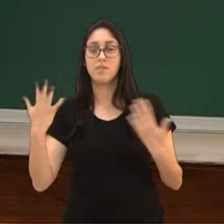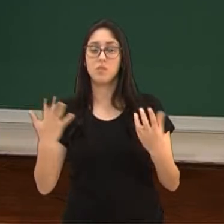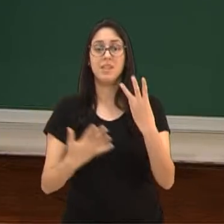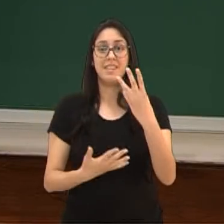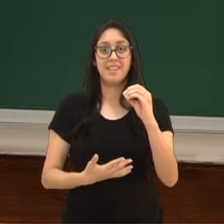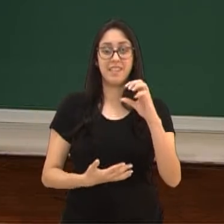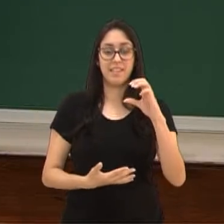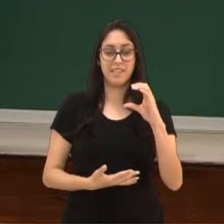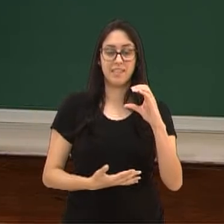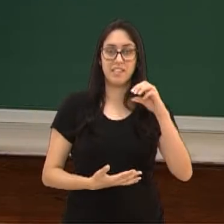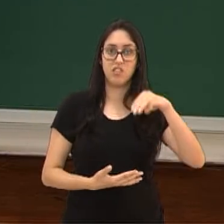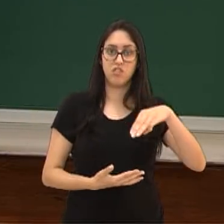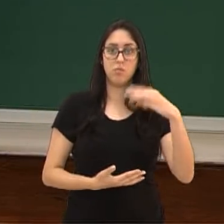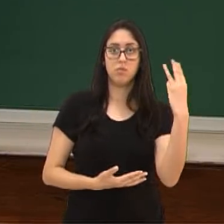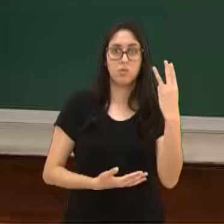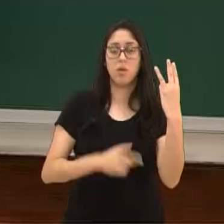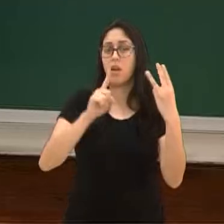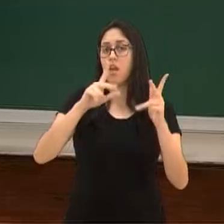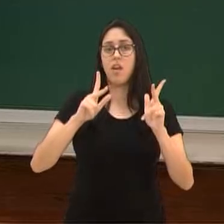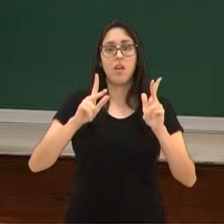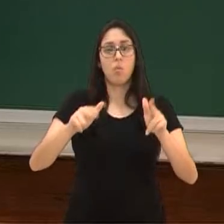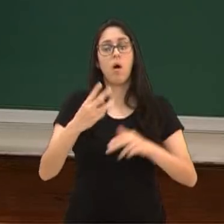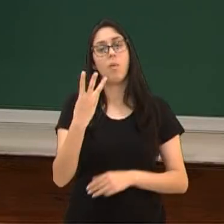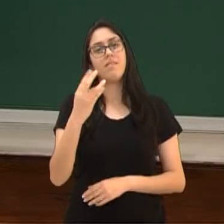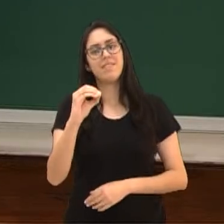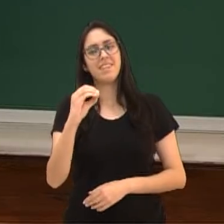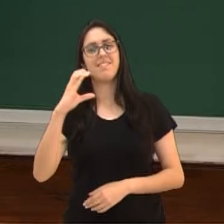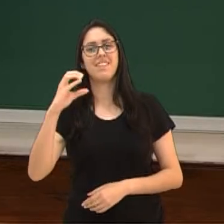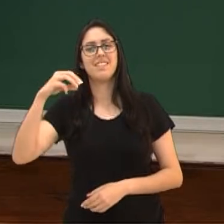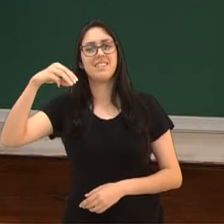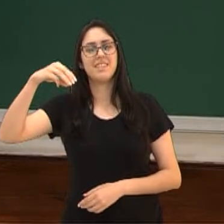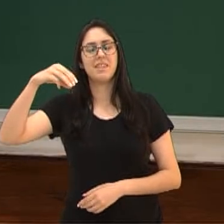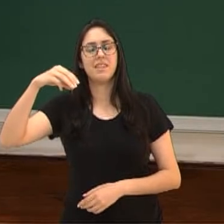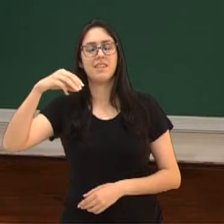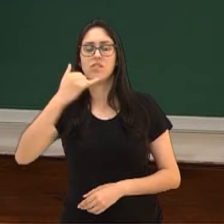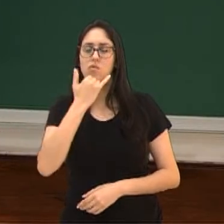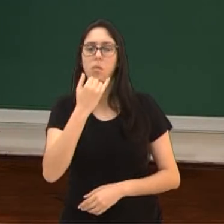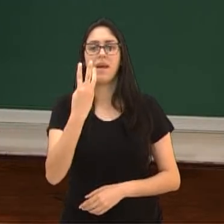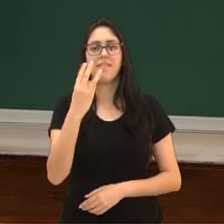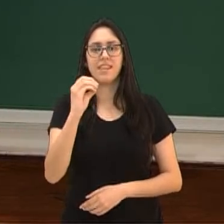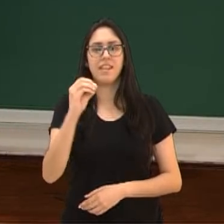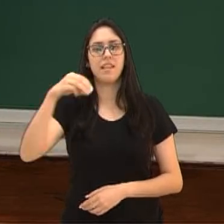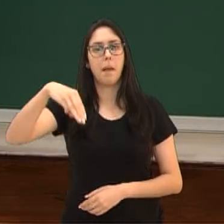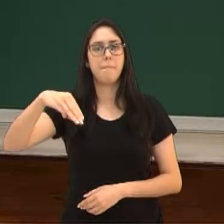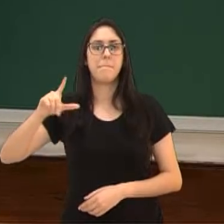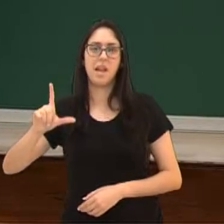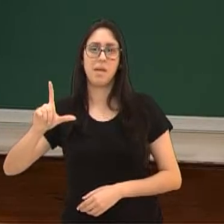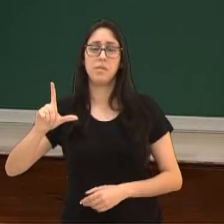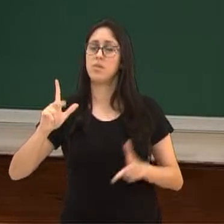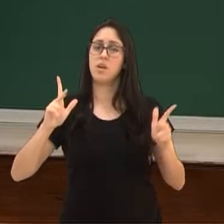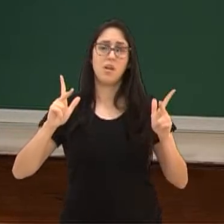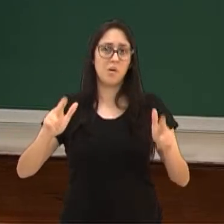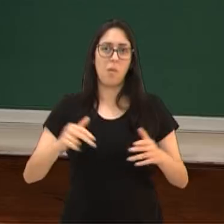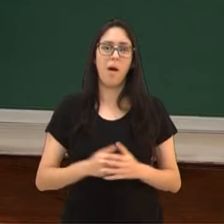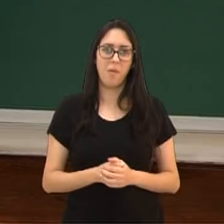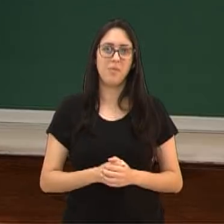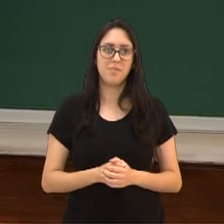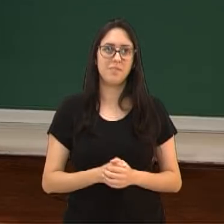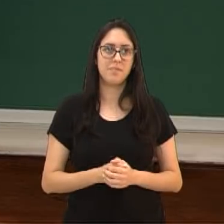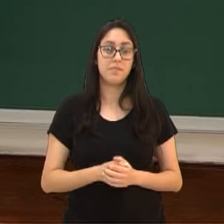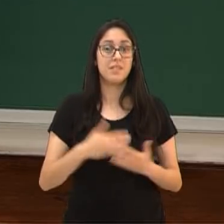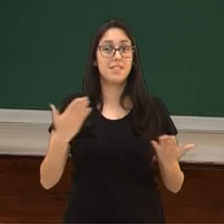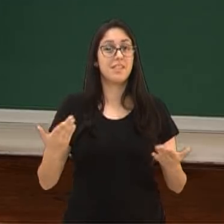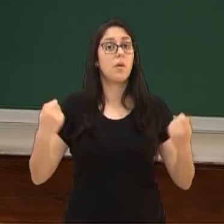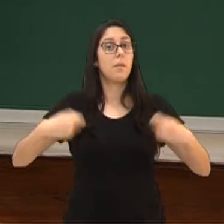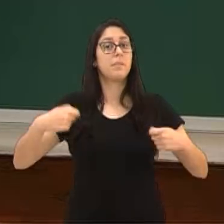centímetros cúbicos é a mesma coisa que 30 milímetros, ok? Milímetros dão mililitros. Estamos